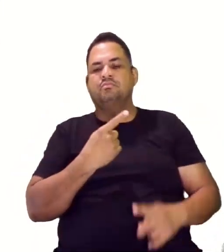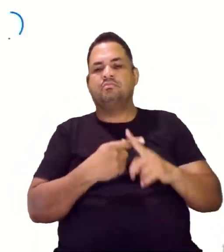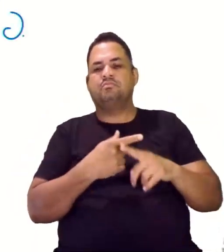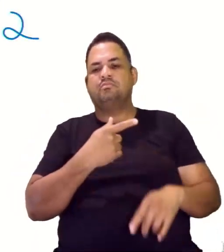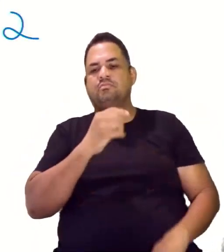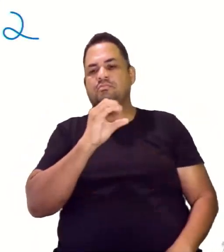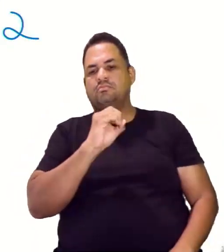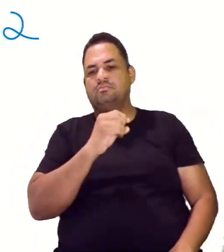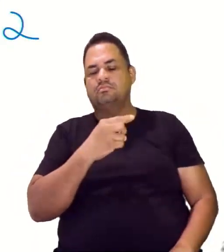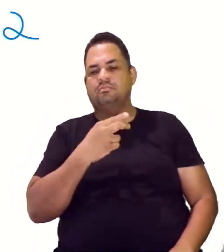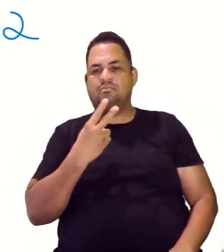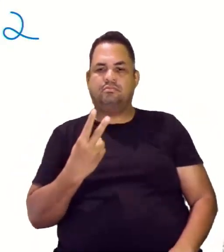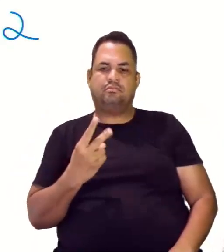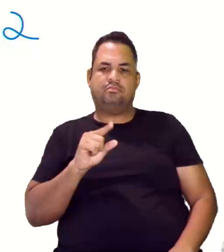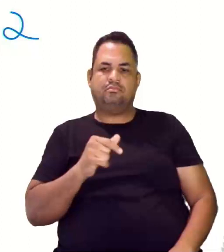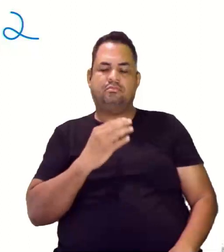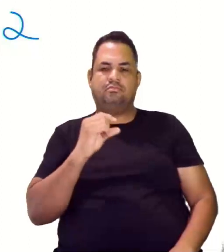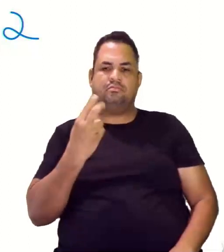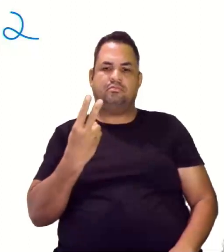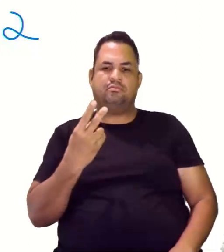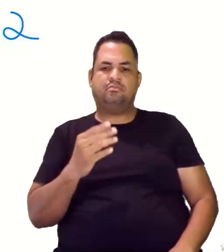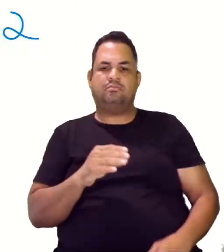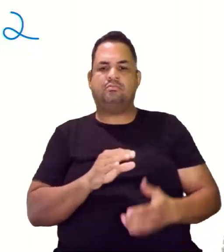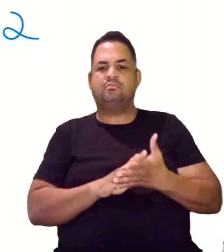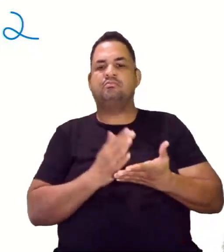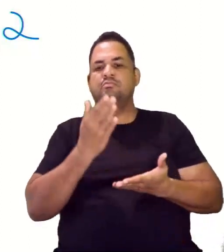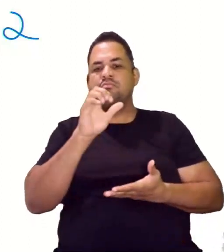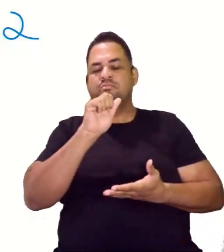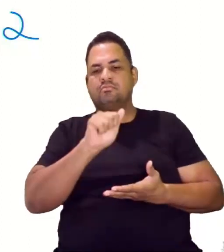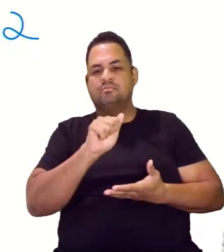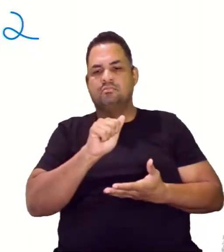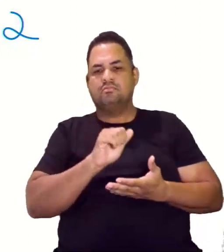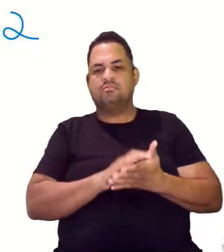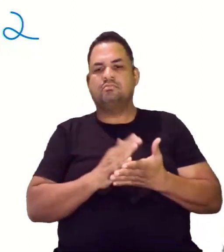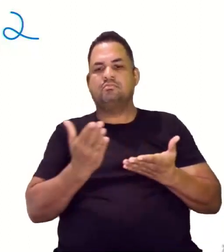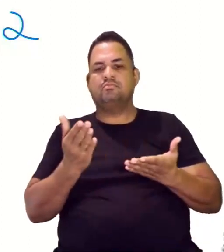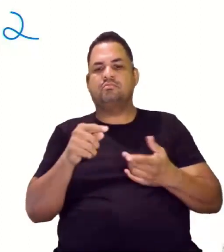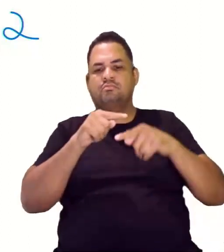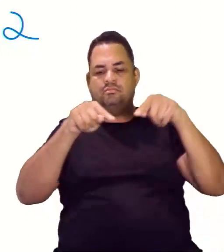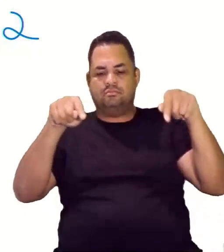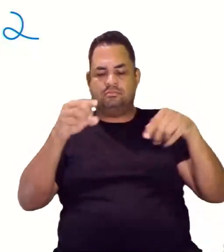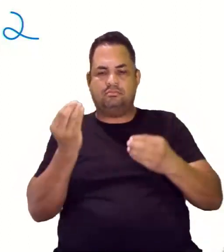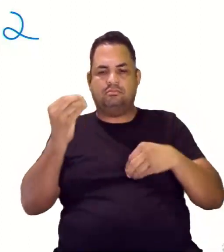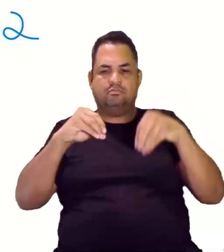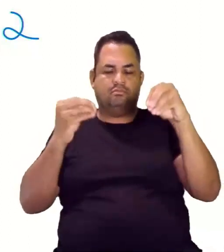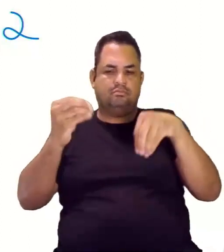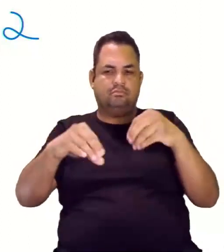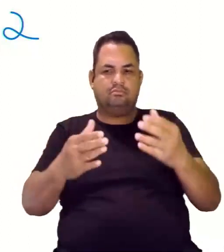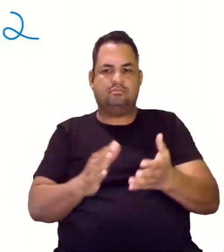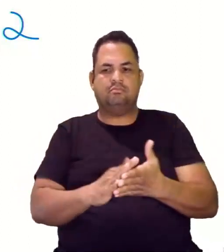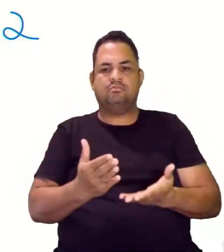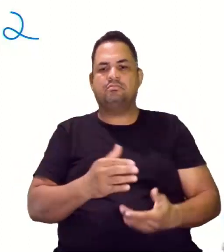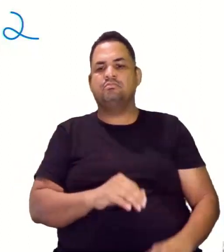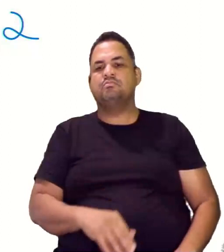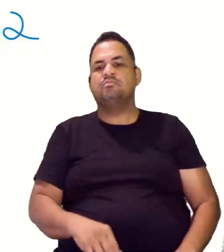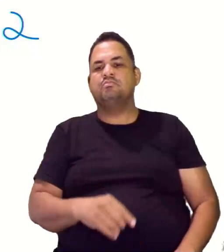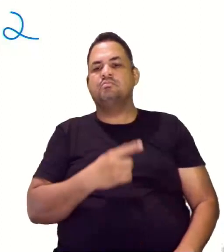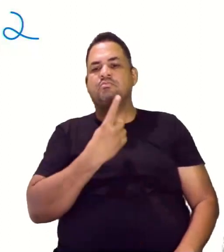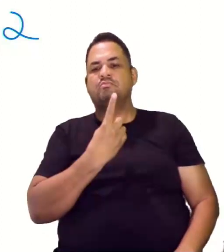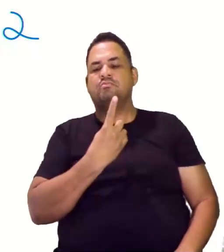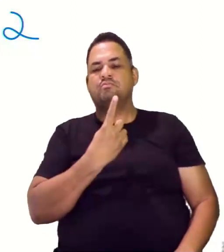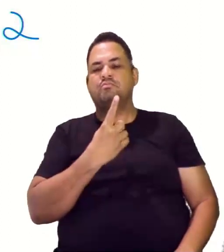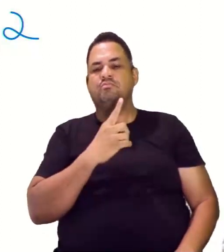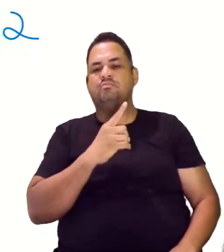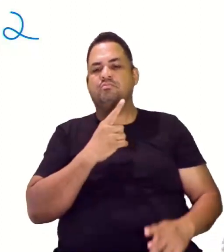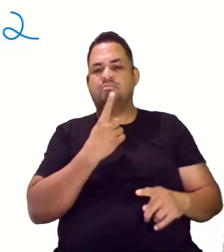vezes 0,2. Certo? Então, a área que é destinada ao plantio da mudinha vai ser 1